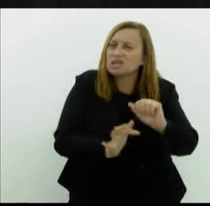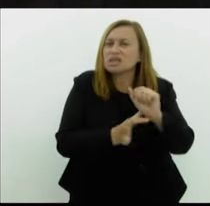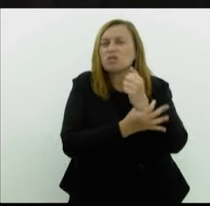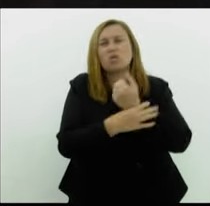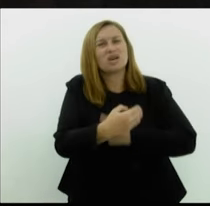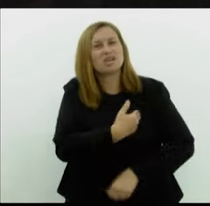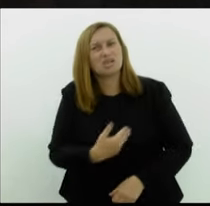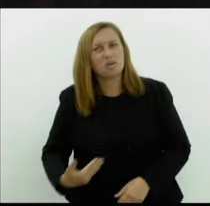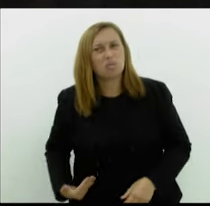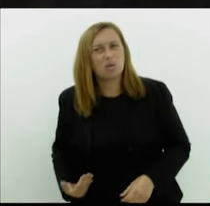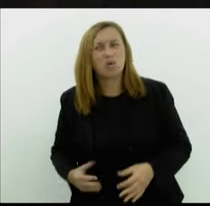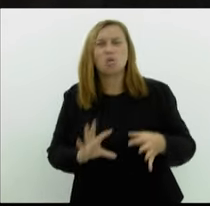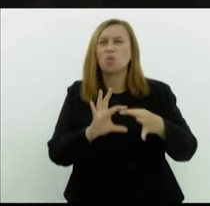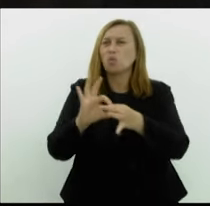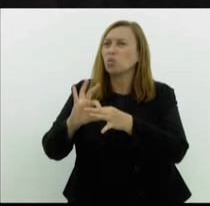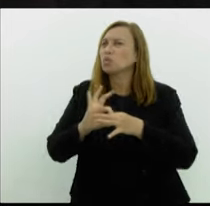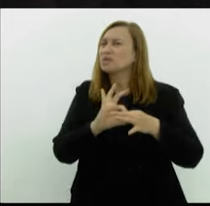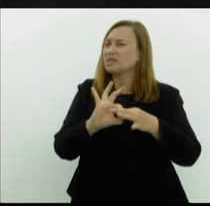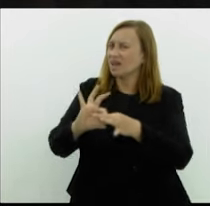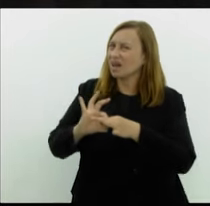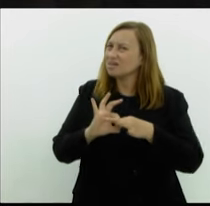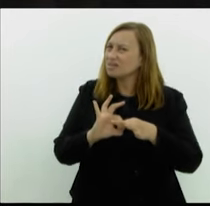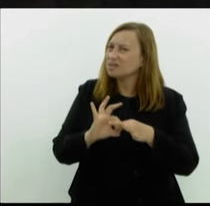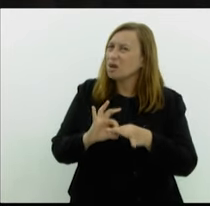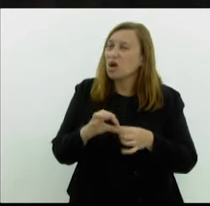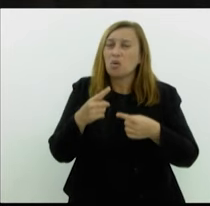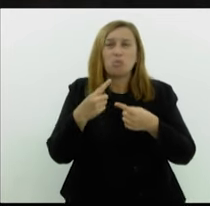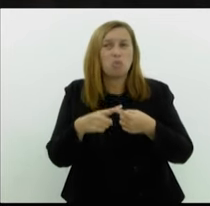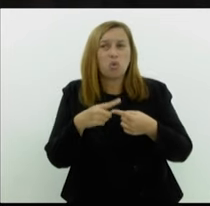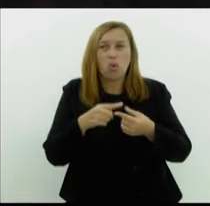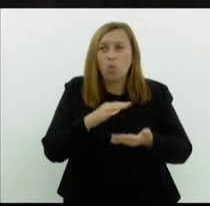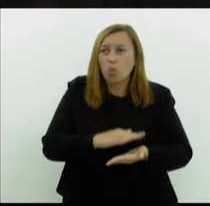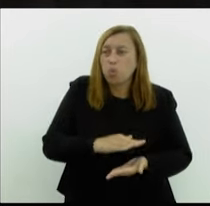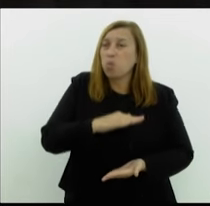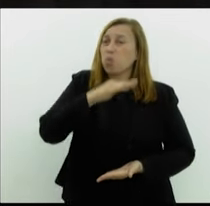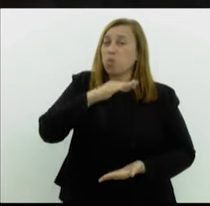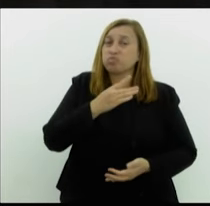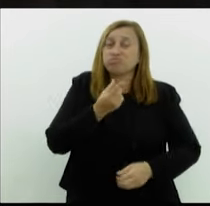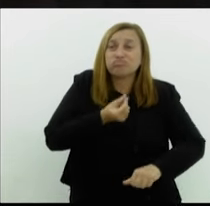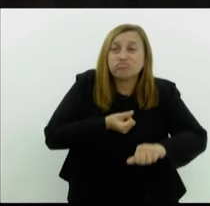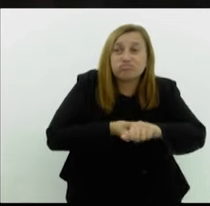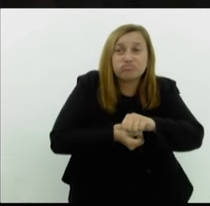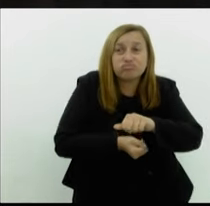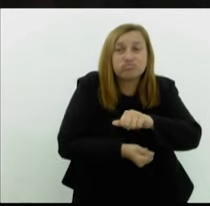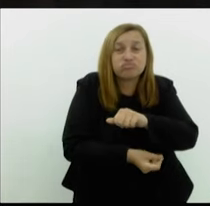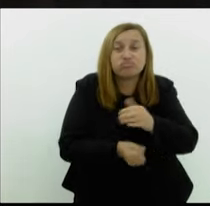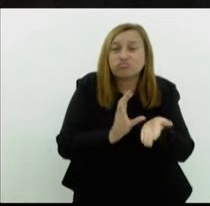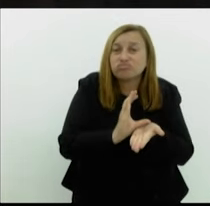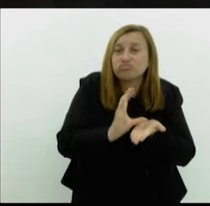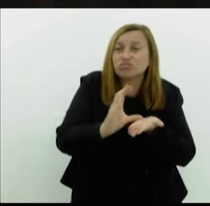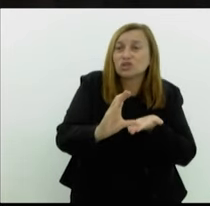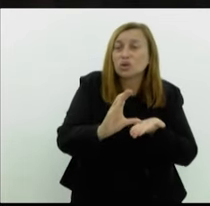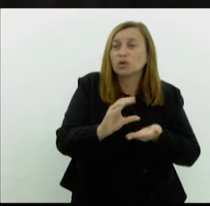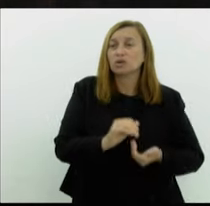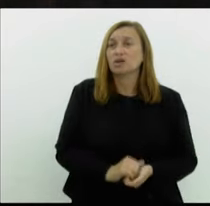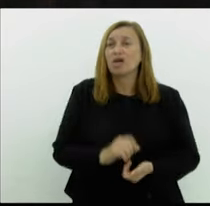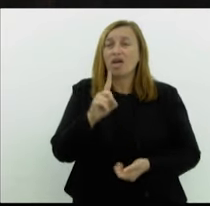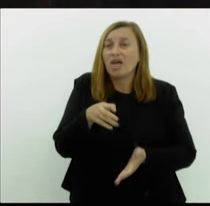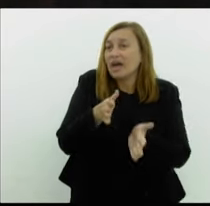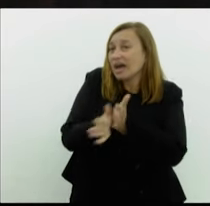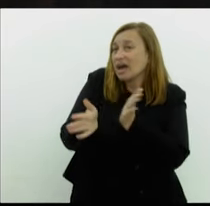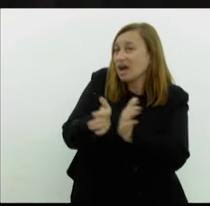pública unificada? Porque o maior volume de recursos que é insuficiente é gasto